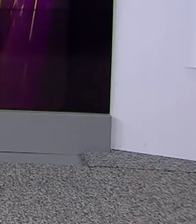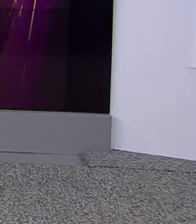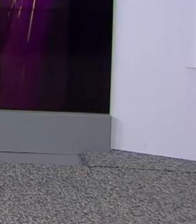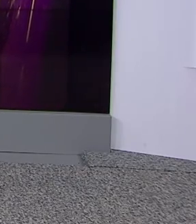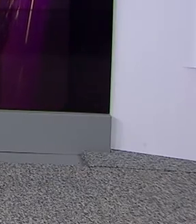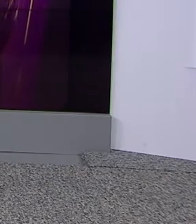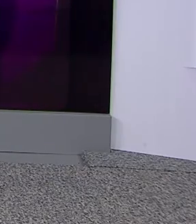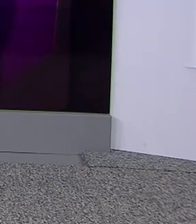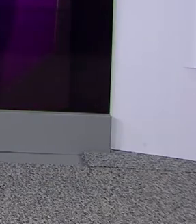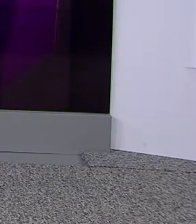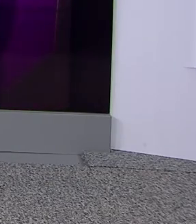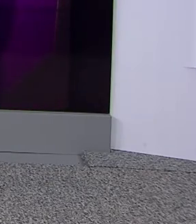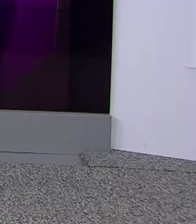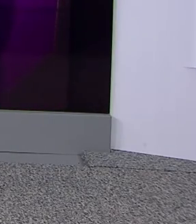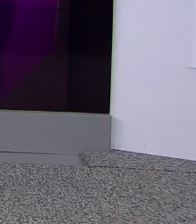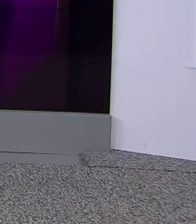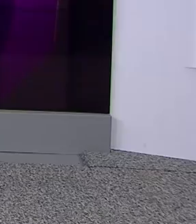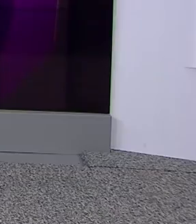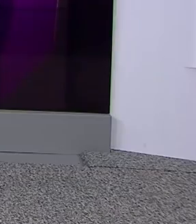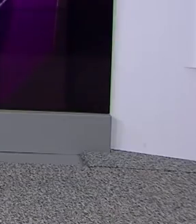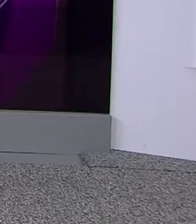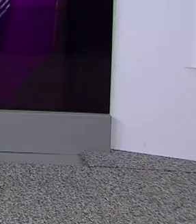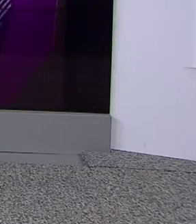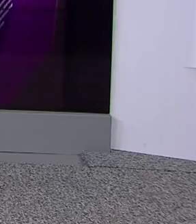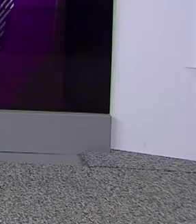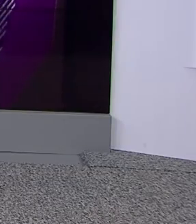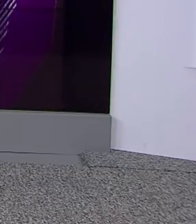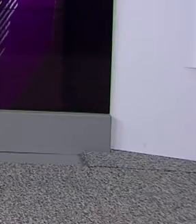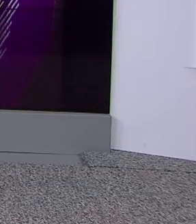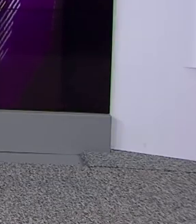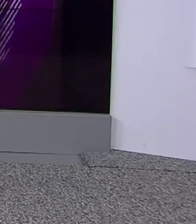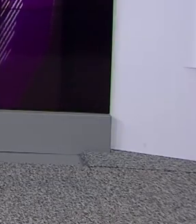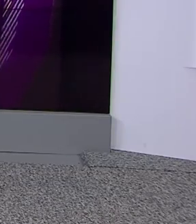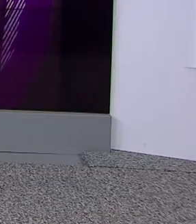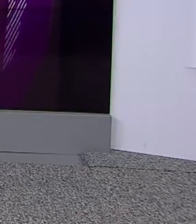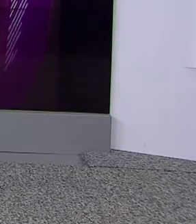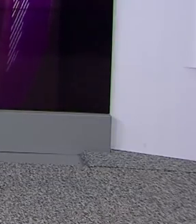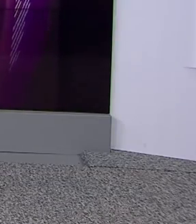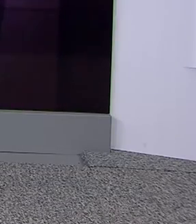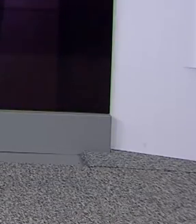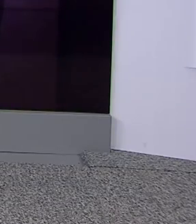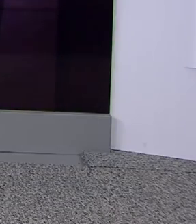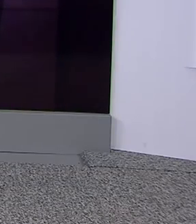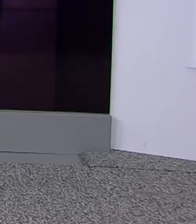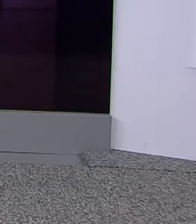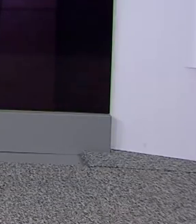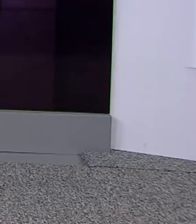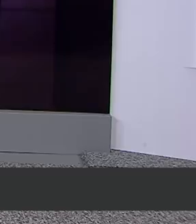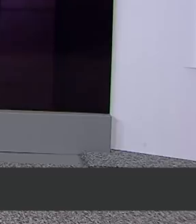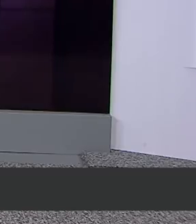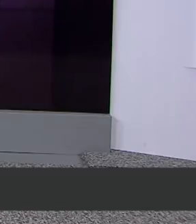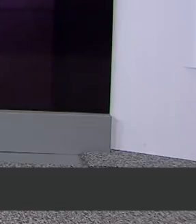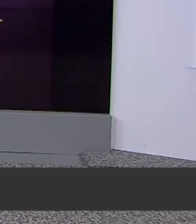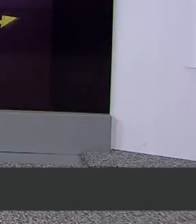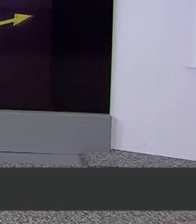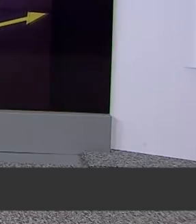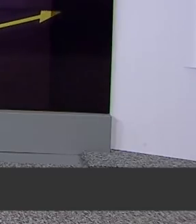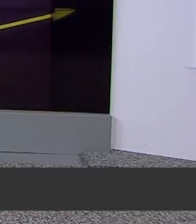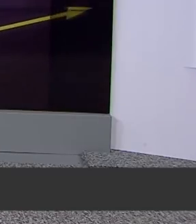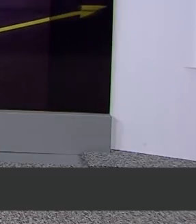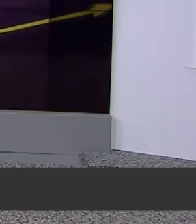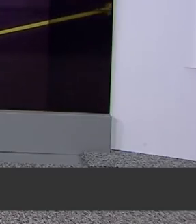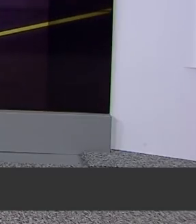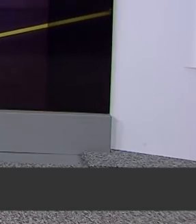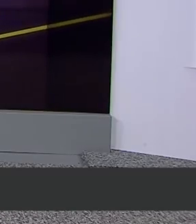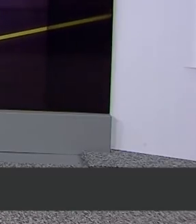oficial do presidente do Paraguai, Mário Abdo Benítez, aqui ao Brasil. Pode ser tudo tudo pode ser acompanhado pelas nossas redes